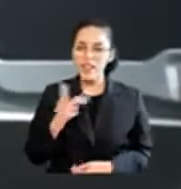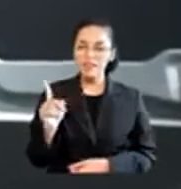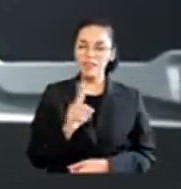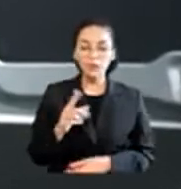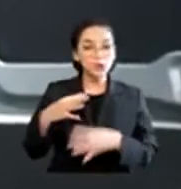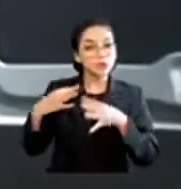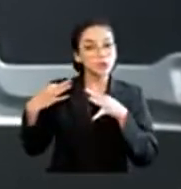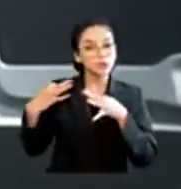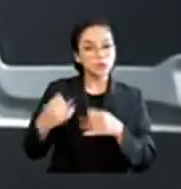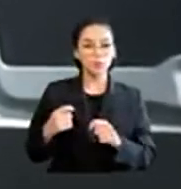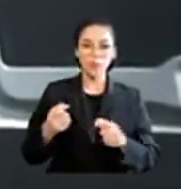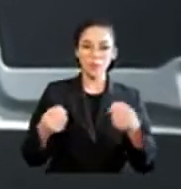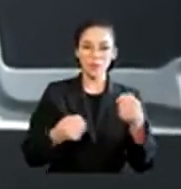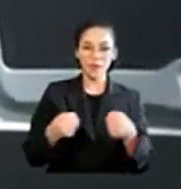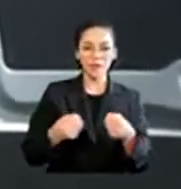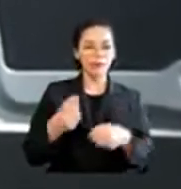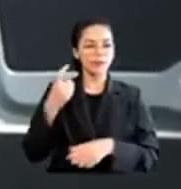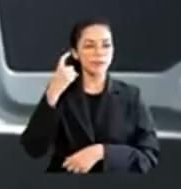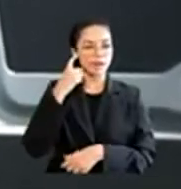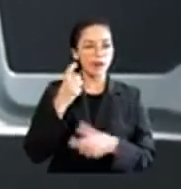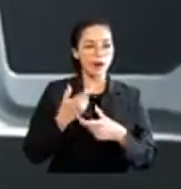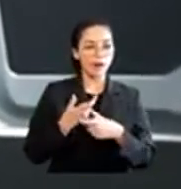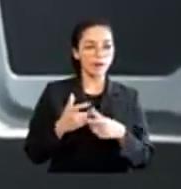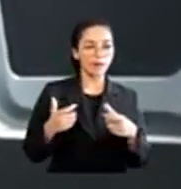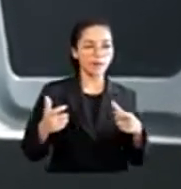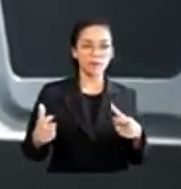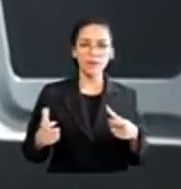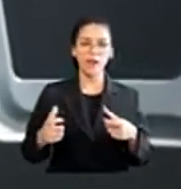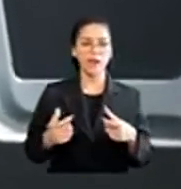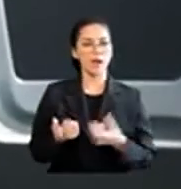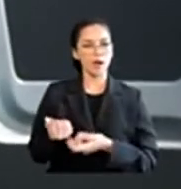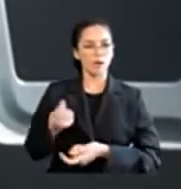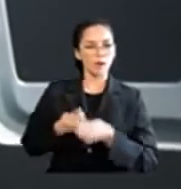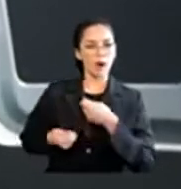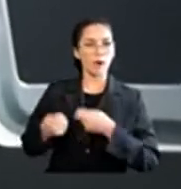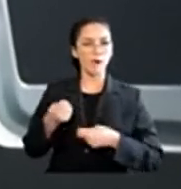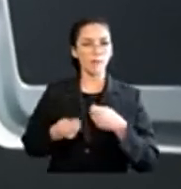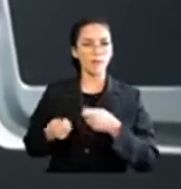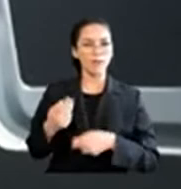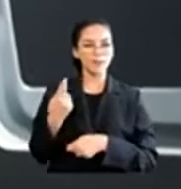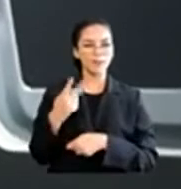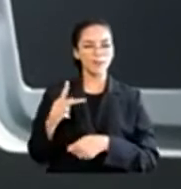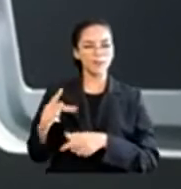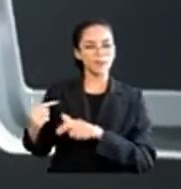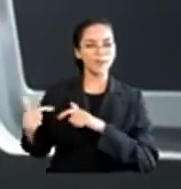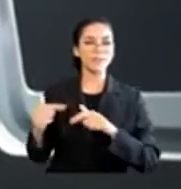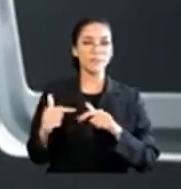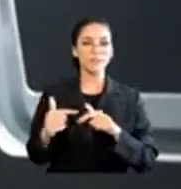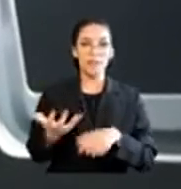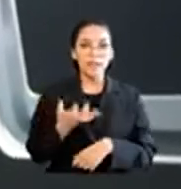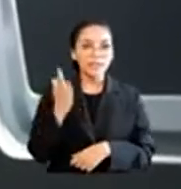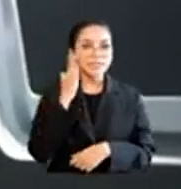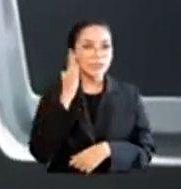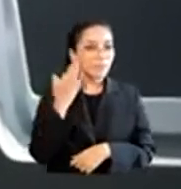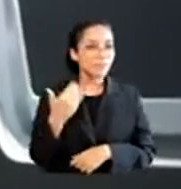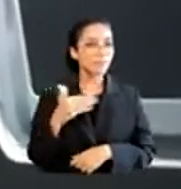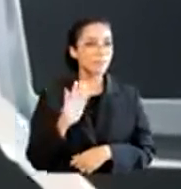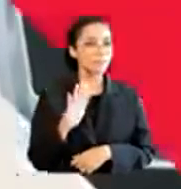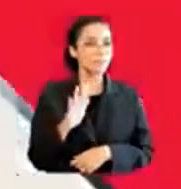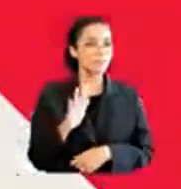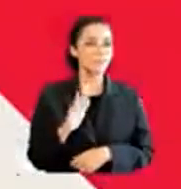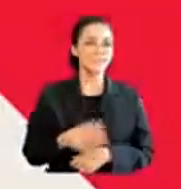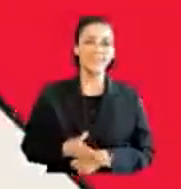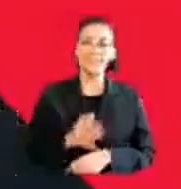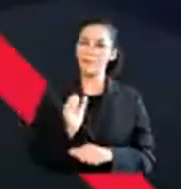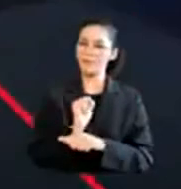é pensado para aumentar a rentabilidade do seu negócio. Quer saber um pouco mais sobre o que está embaixo do capô do Fiat Scudo? Então fica